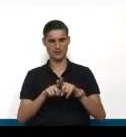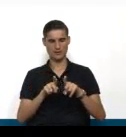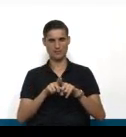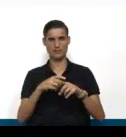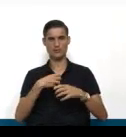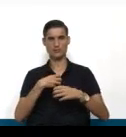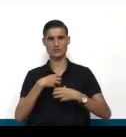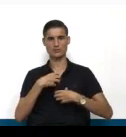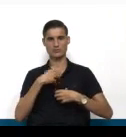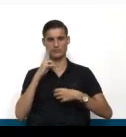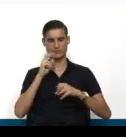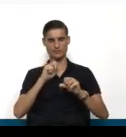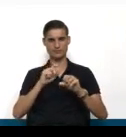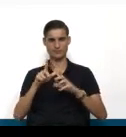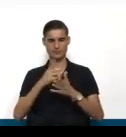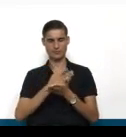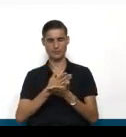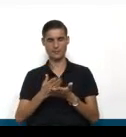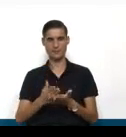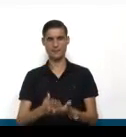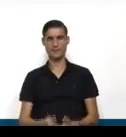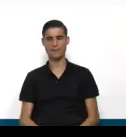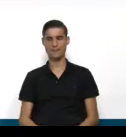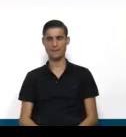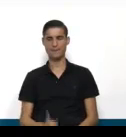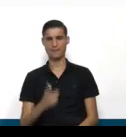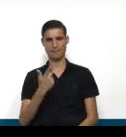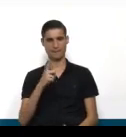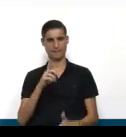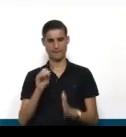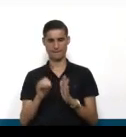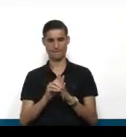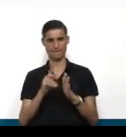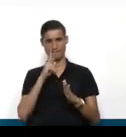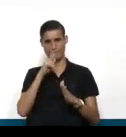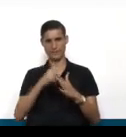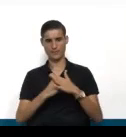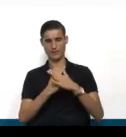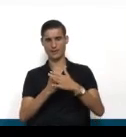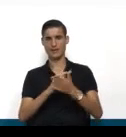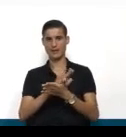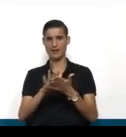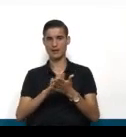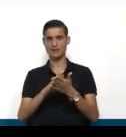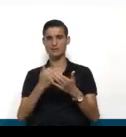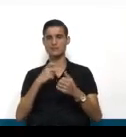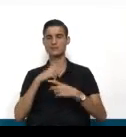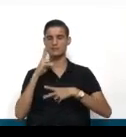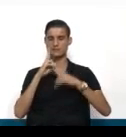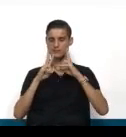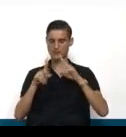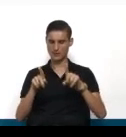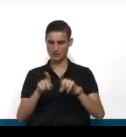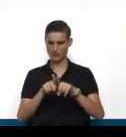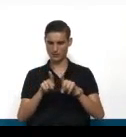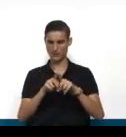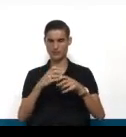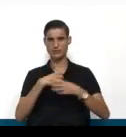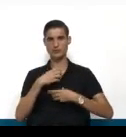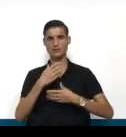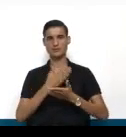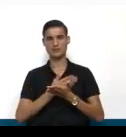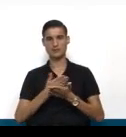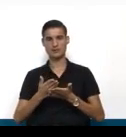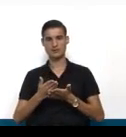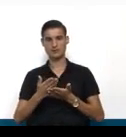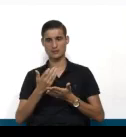seguinte condição inicial. Então aqui, na verdade, não teve aplicação de nenhuma força e a gente tem que considerar também essa condição